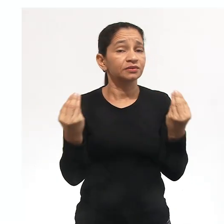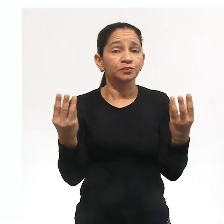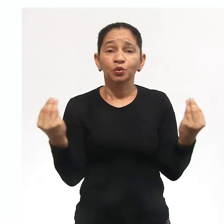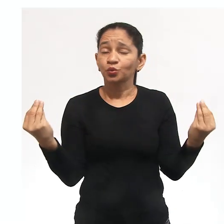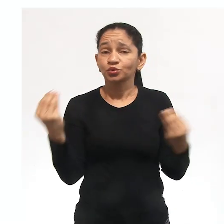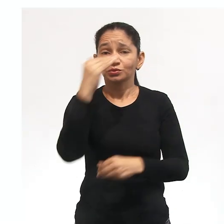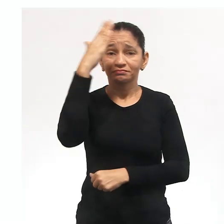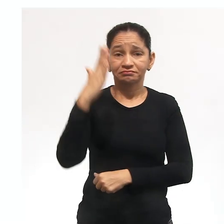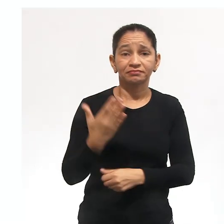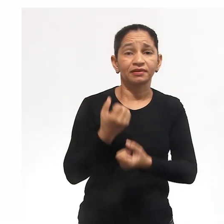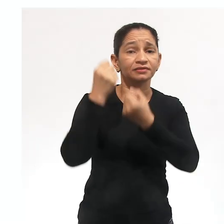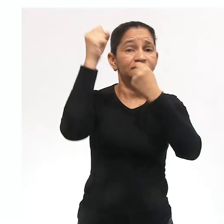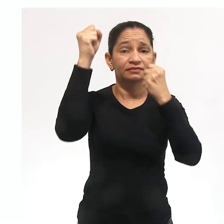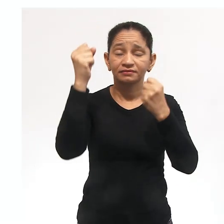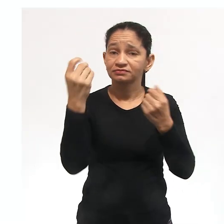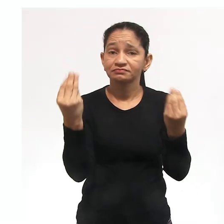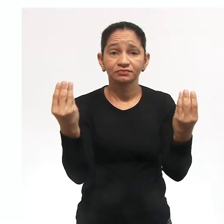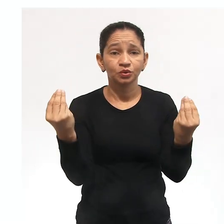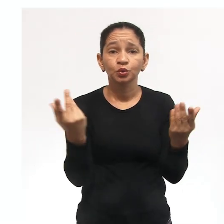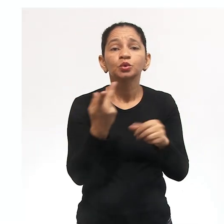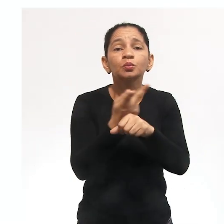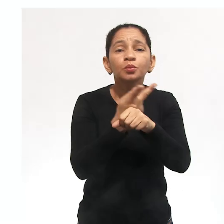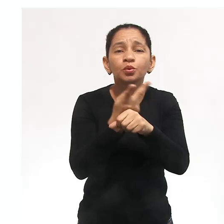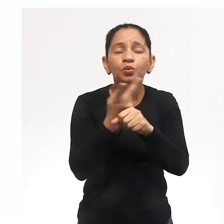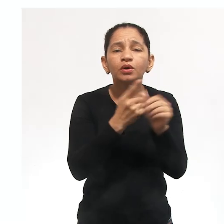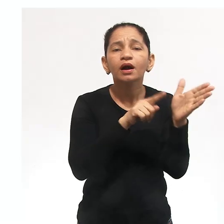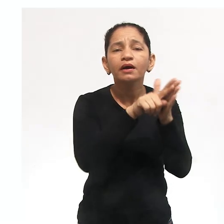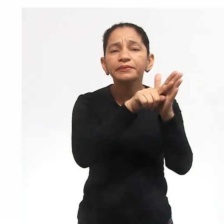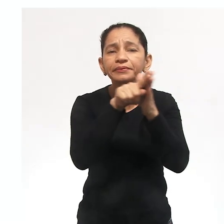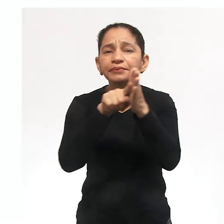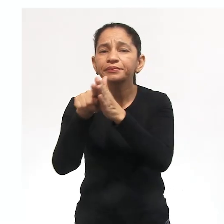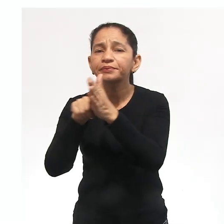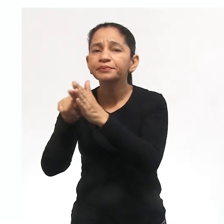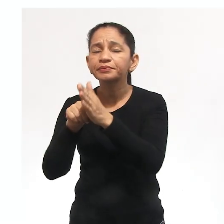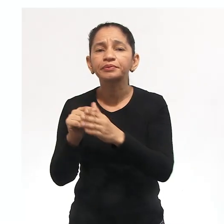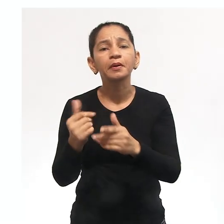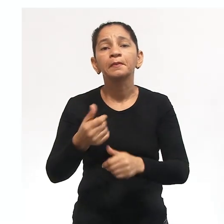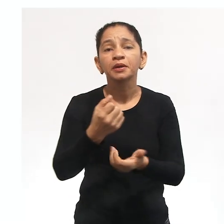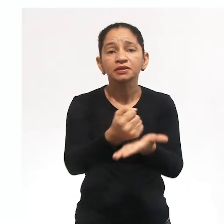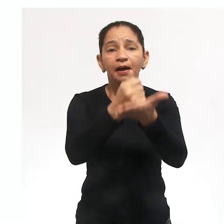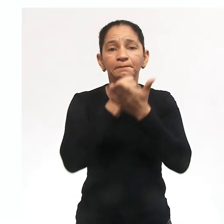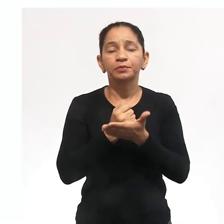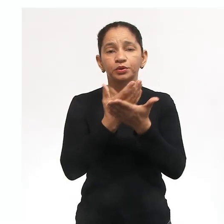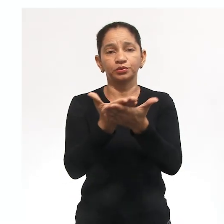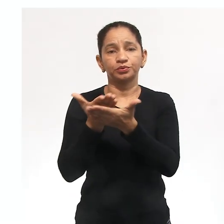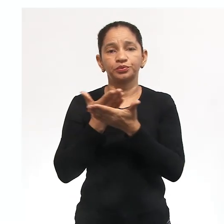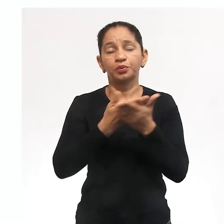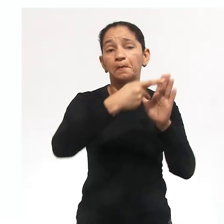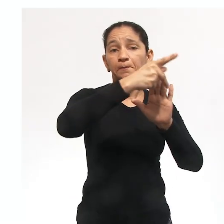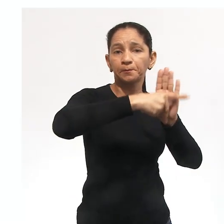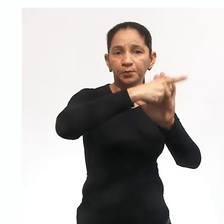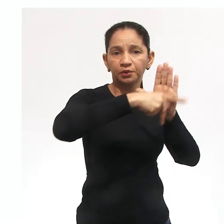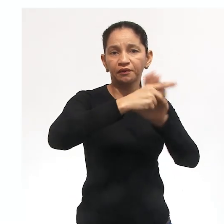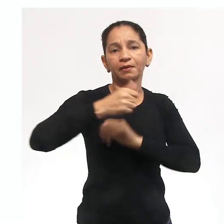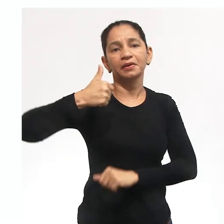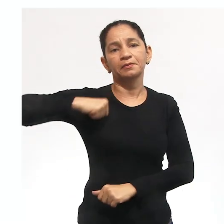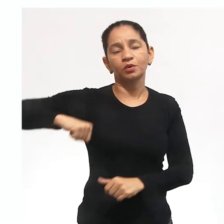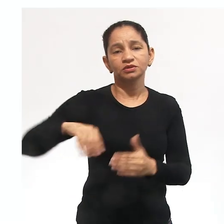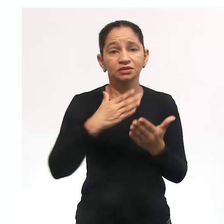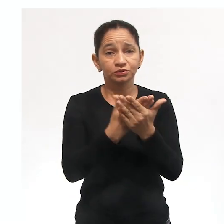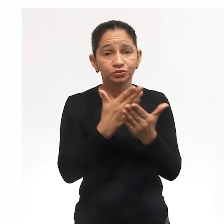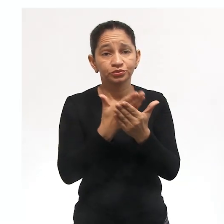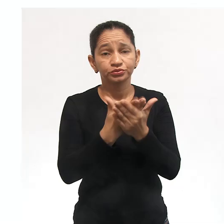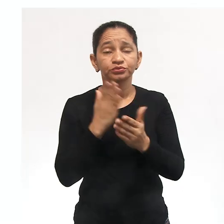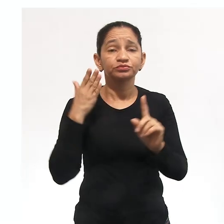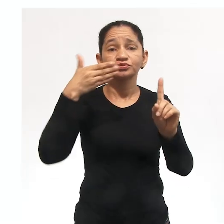várias necessidades e formas, né, de se buscar um auxílio, um apoio para programas, né, de